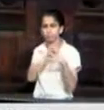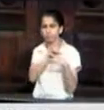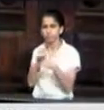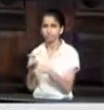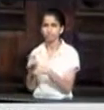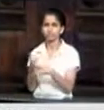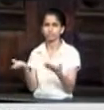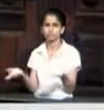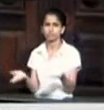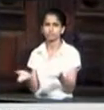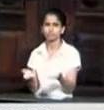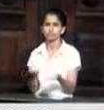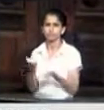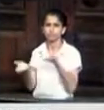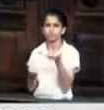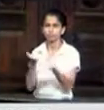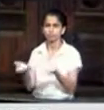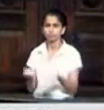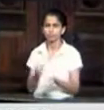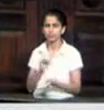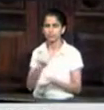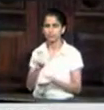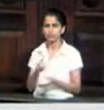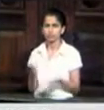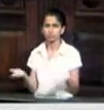Que democracia estamos se por um ato